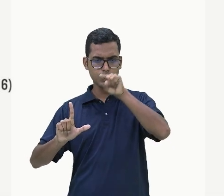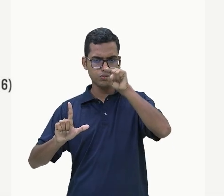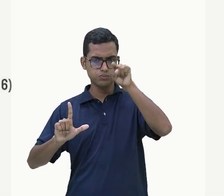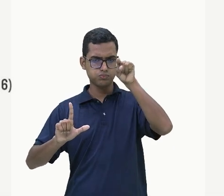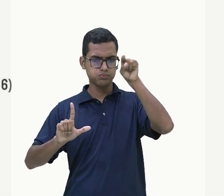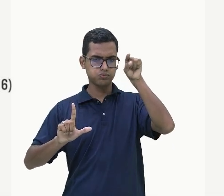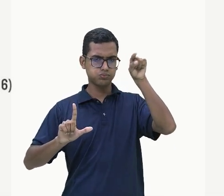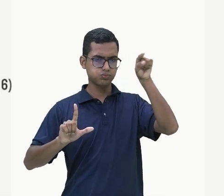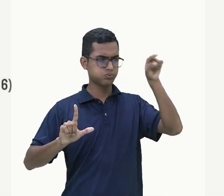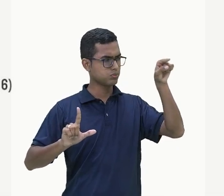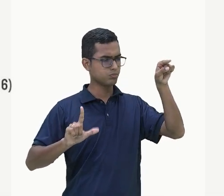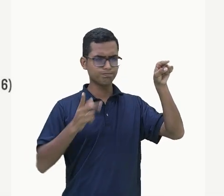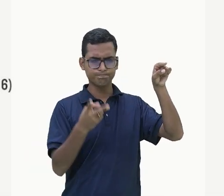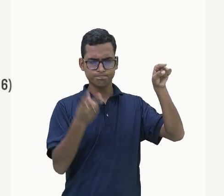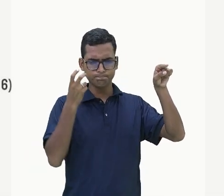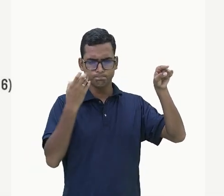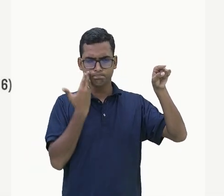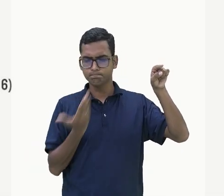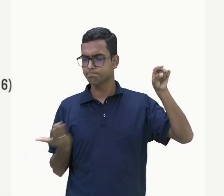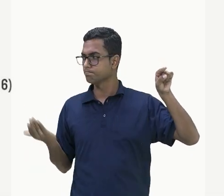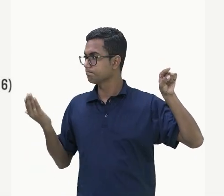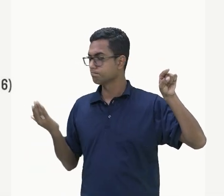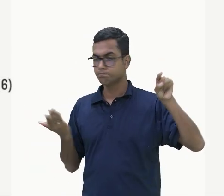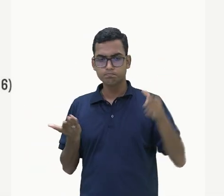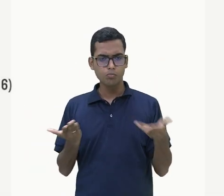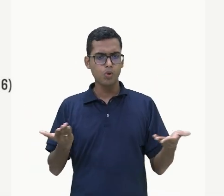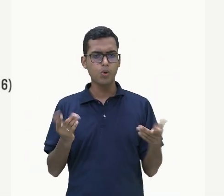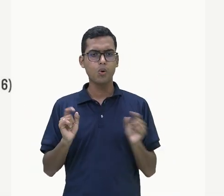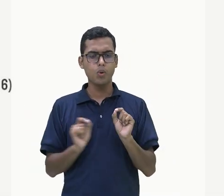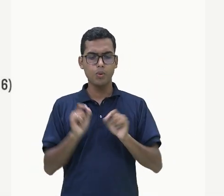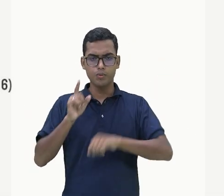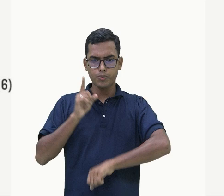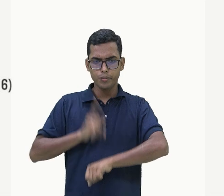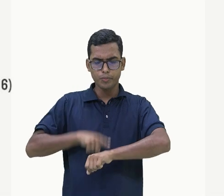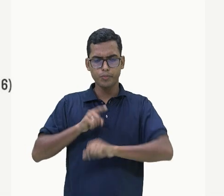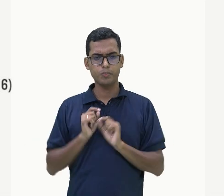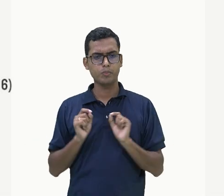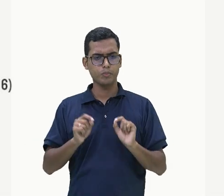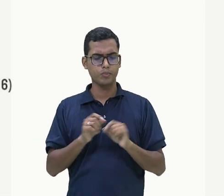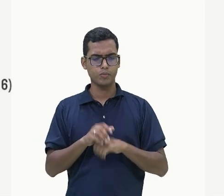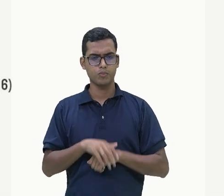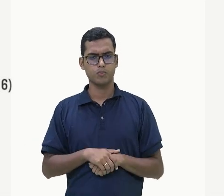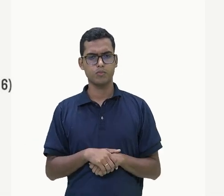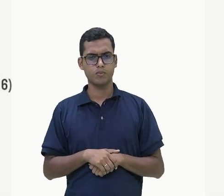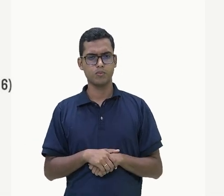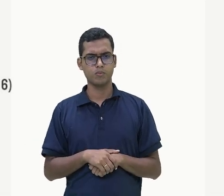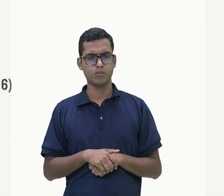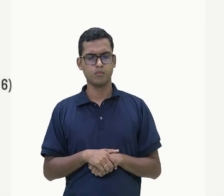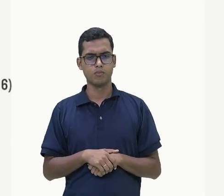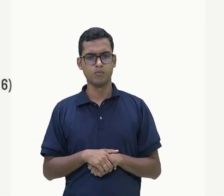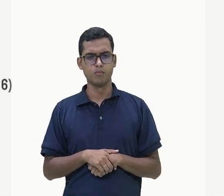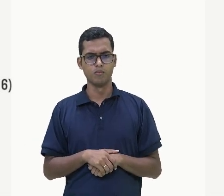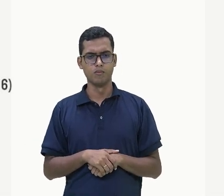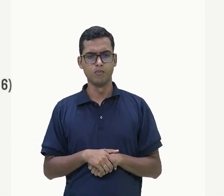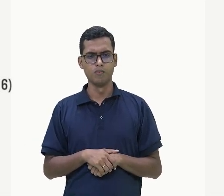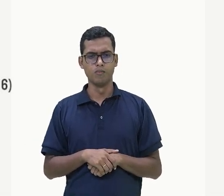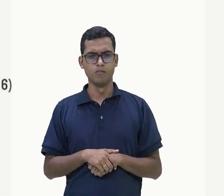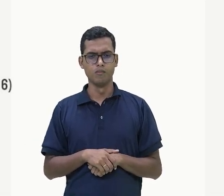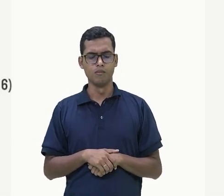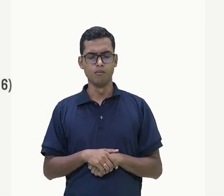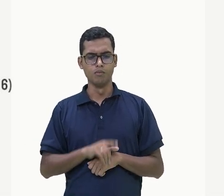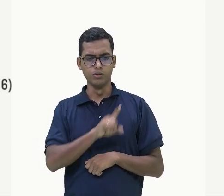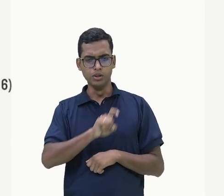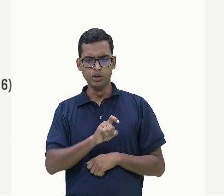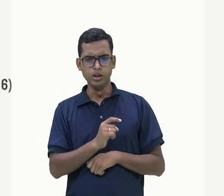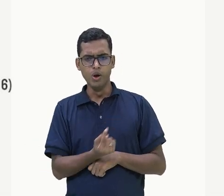Certo? E quando temos aqui o x1 menor do que